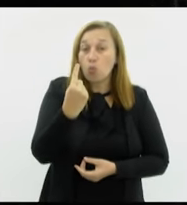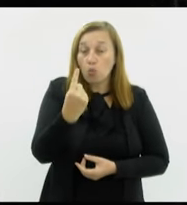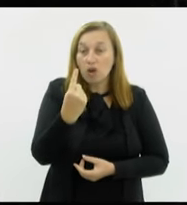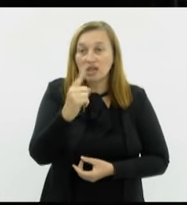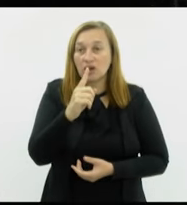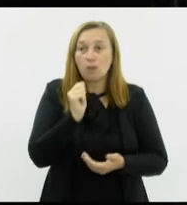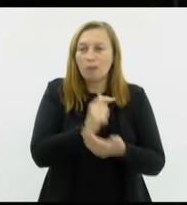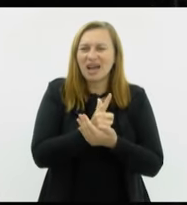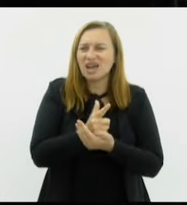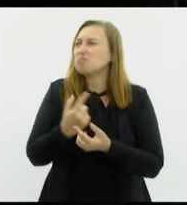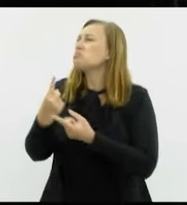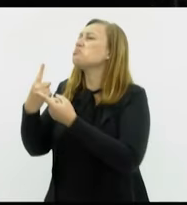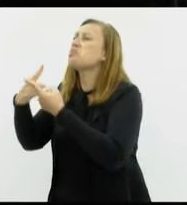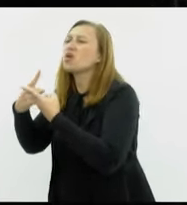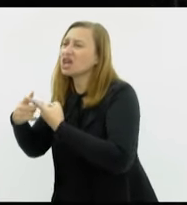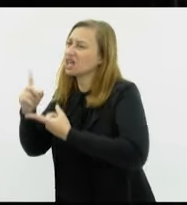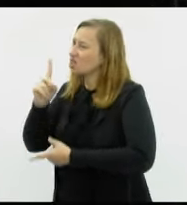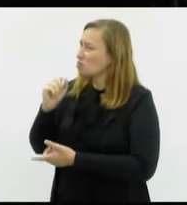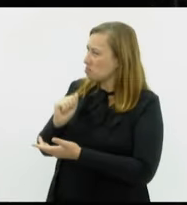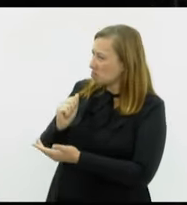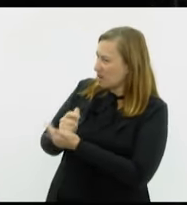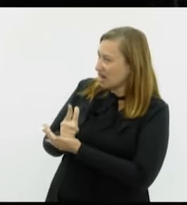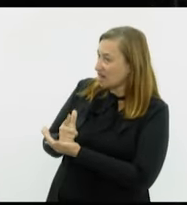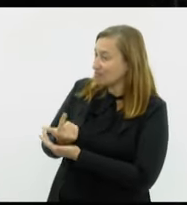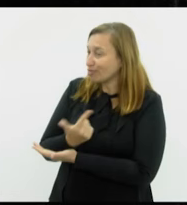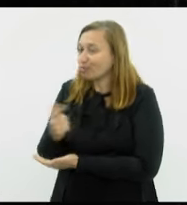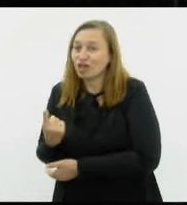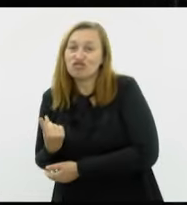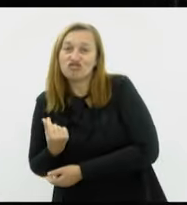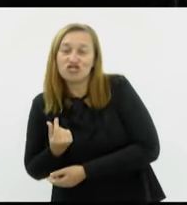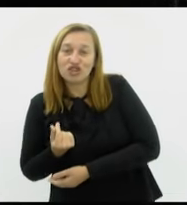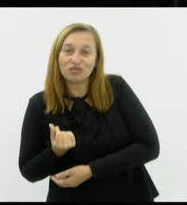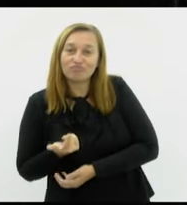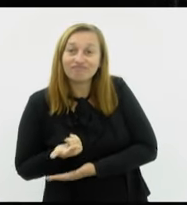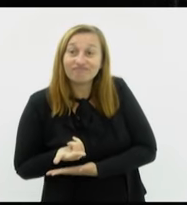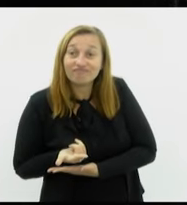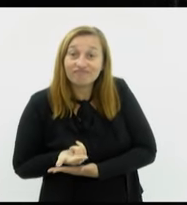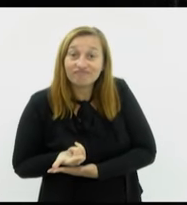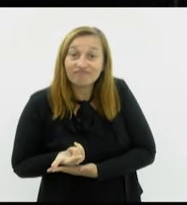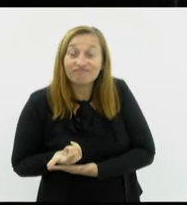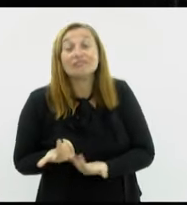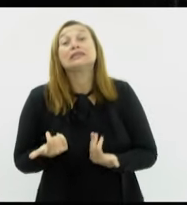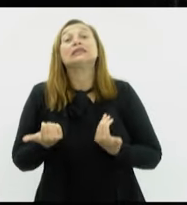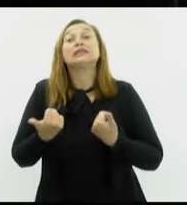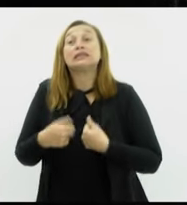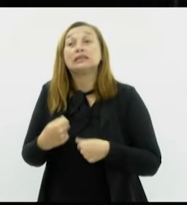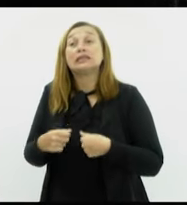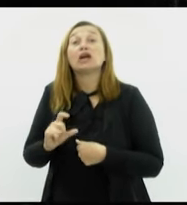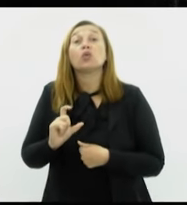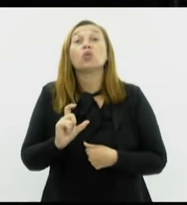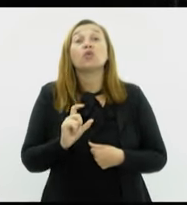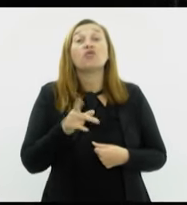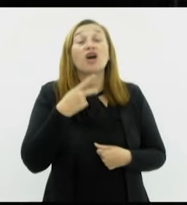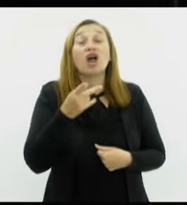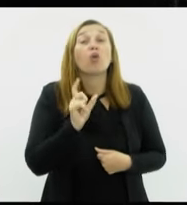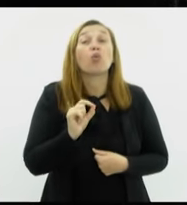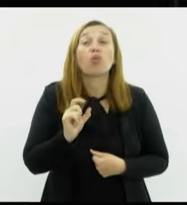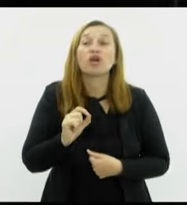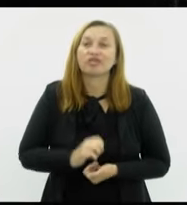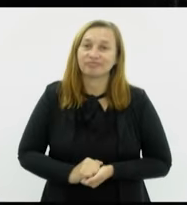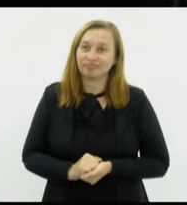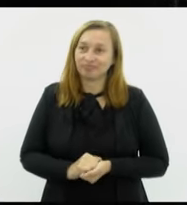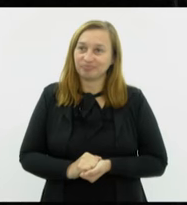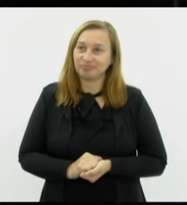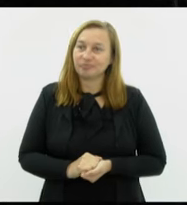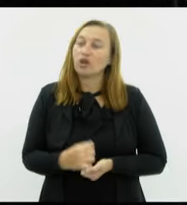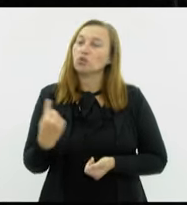quê? Porque não tem recursos. Aí é necessário citar que